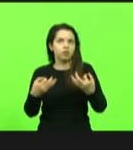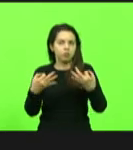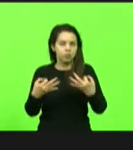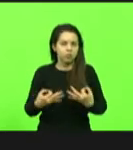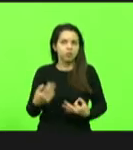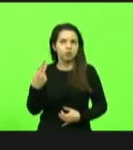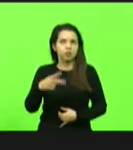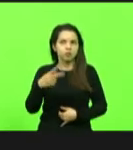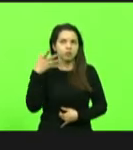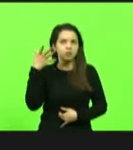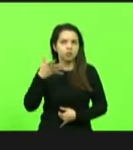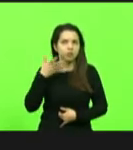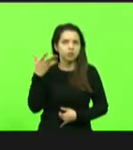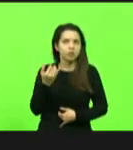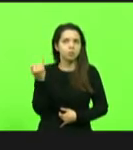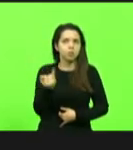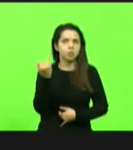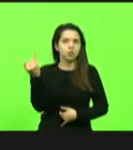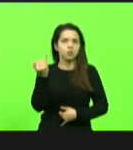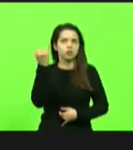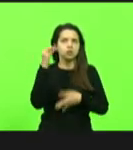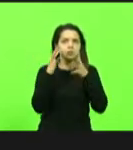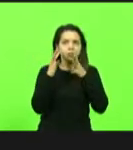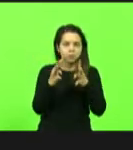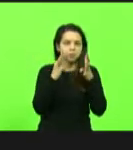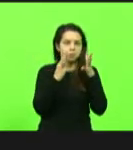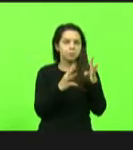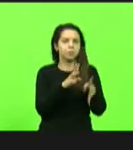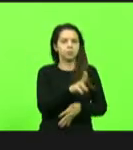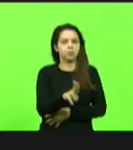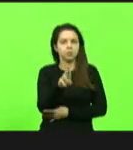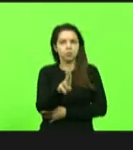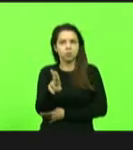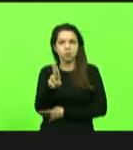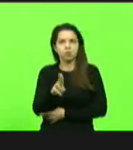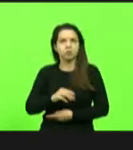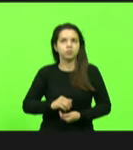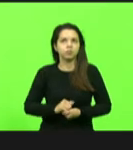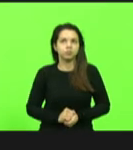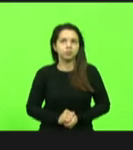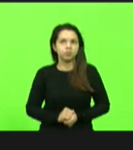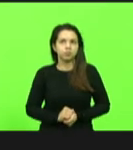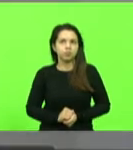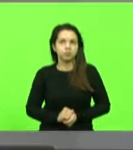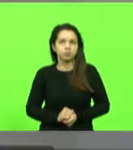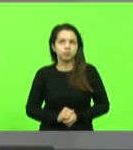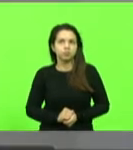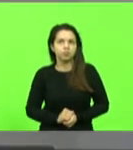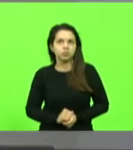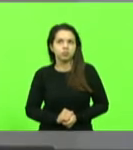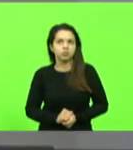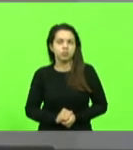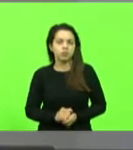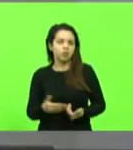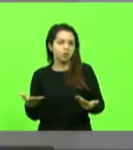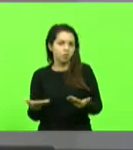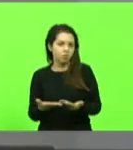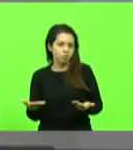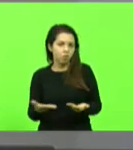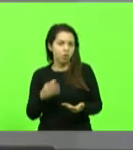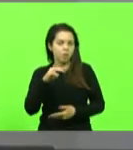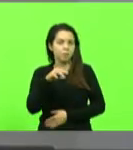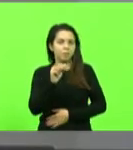na tua fala, né? A importância de ouvir os usuários. Muito obrigada. Eu quero passar a palavra agora à Maria Cláudia